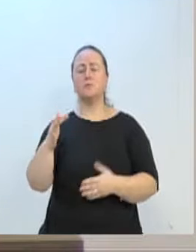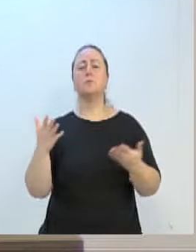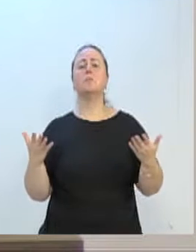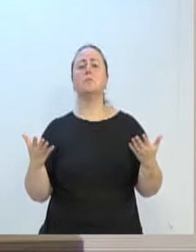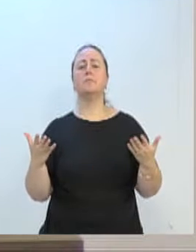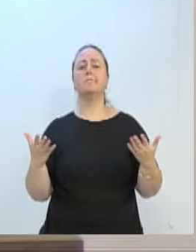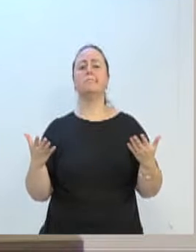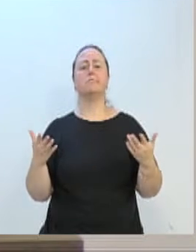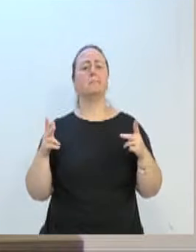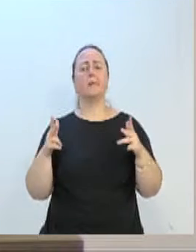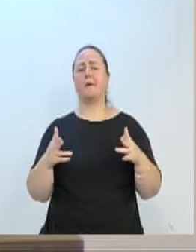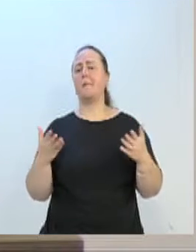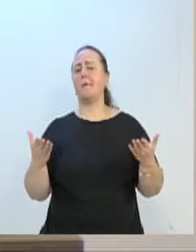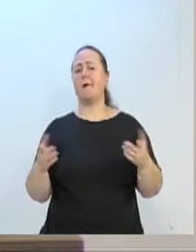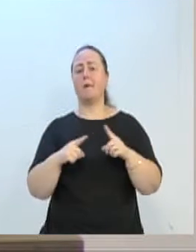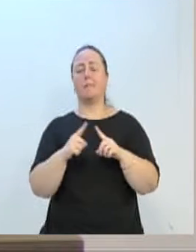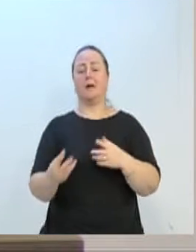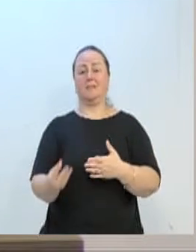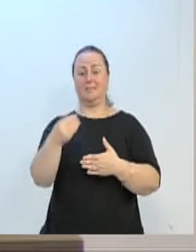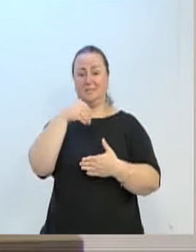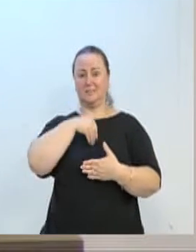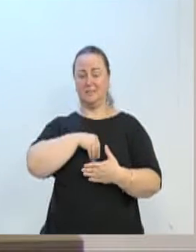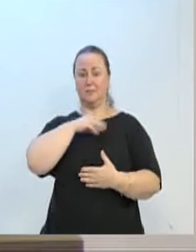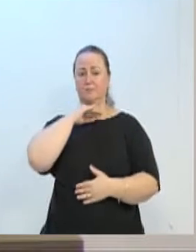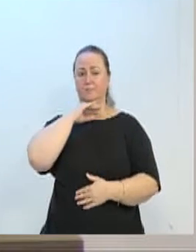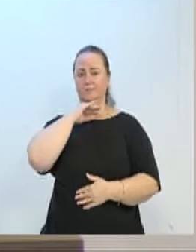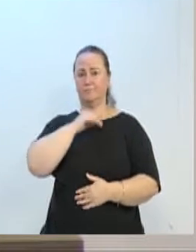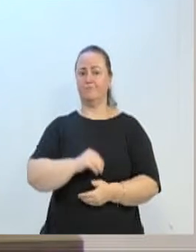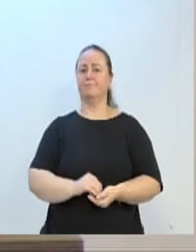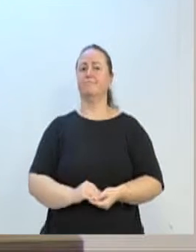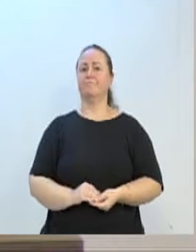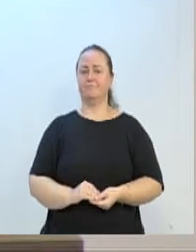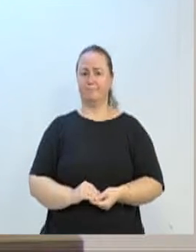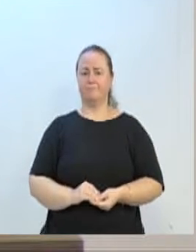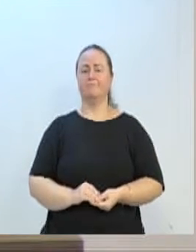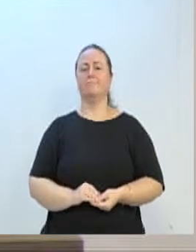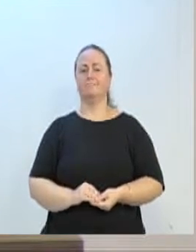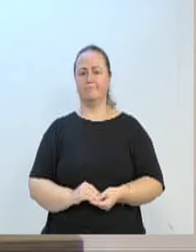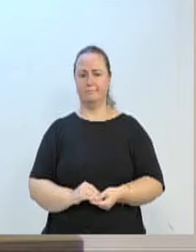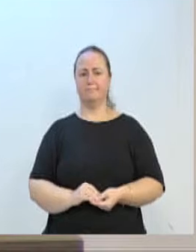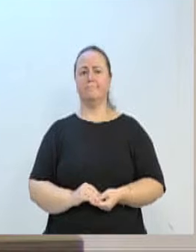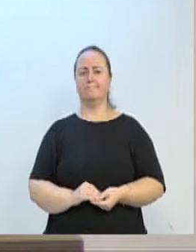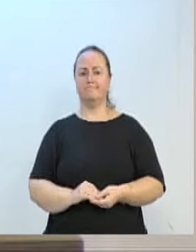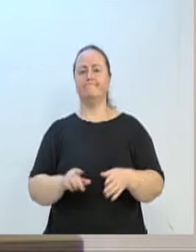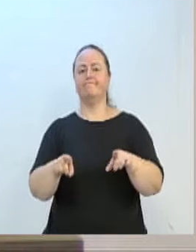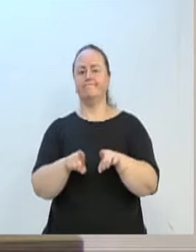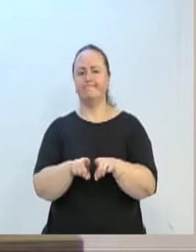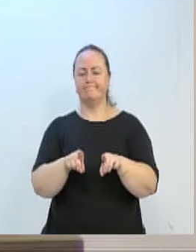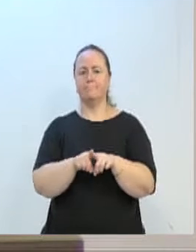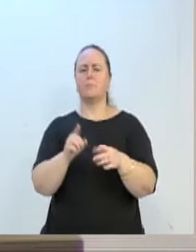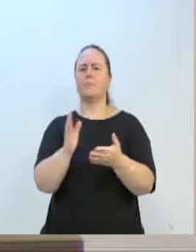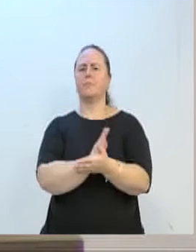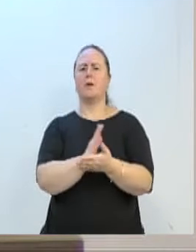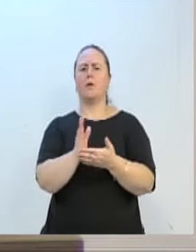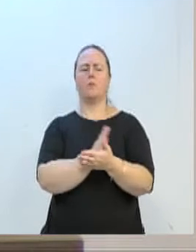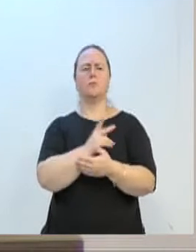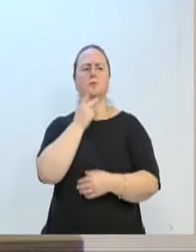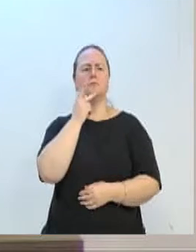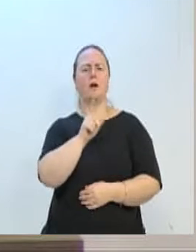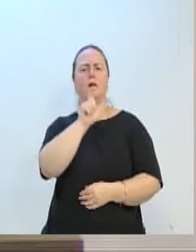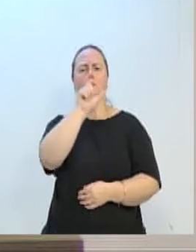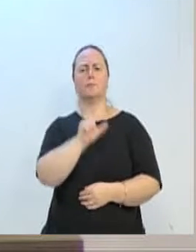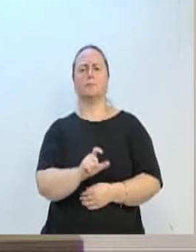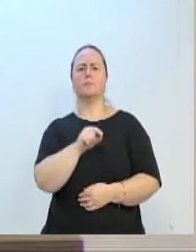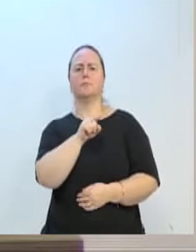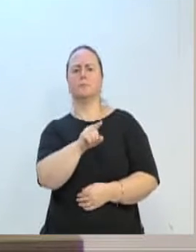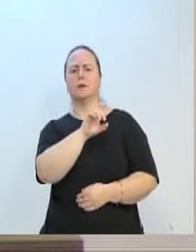de si muita coisa ruim, infelizmente. E por incrível que pareça, parte dessas pessoas se dizem de Deus, cristãos, se